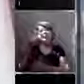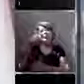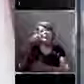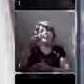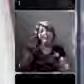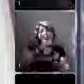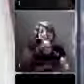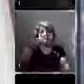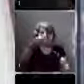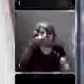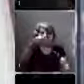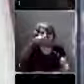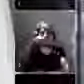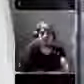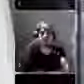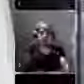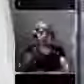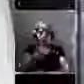96...